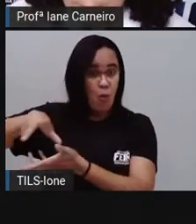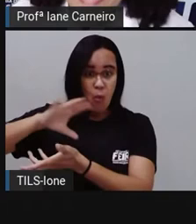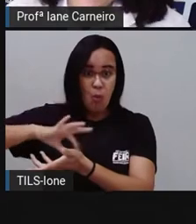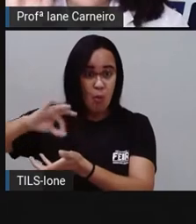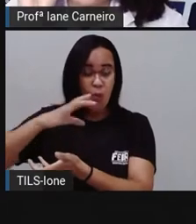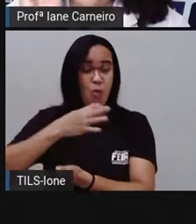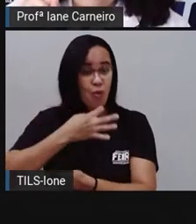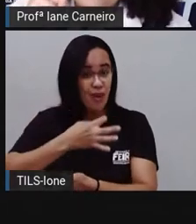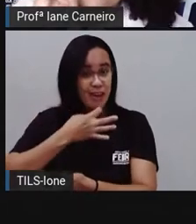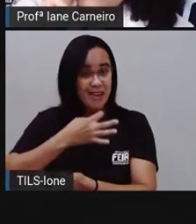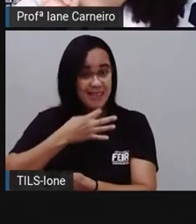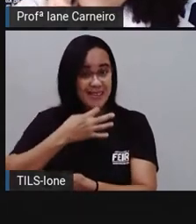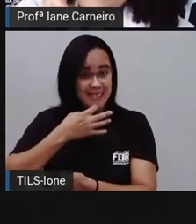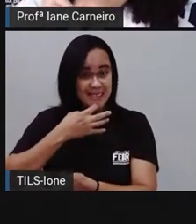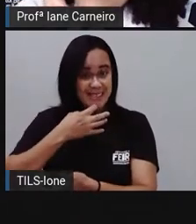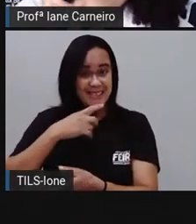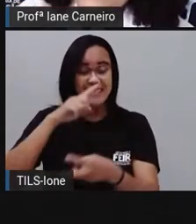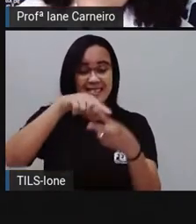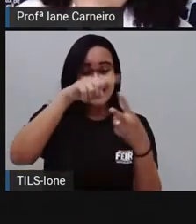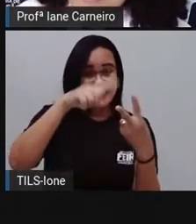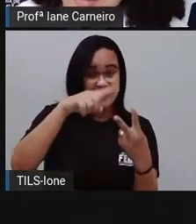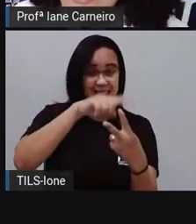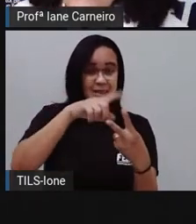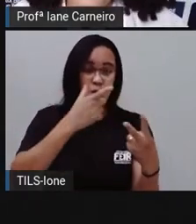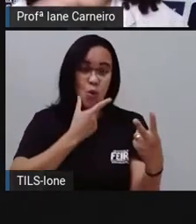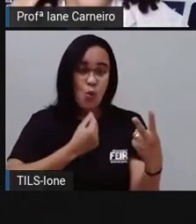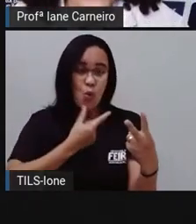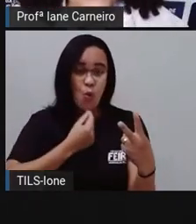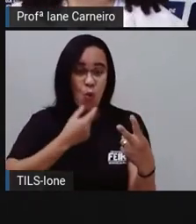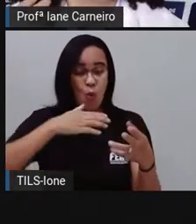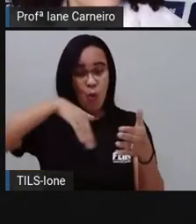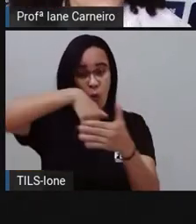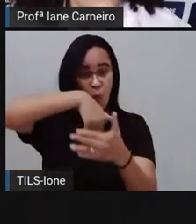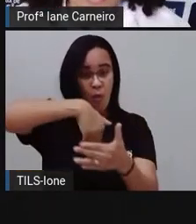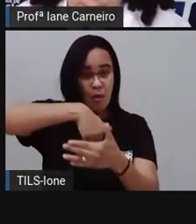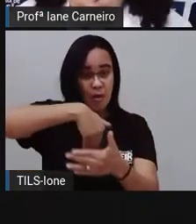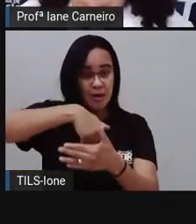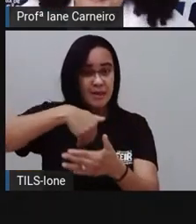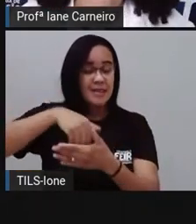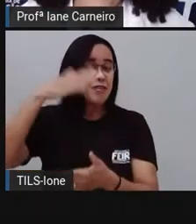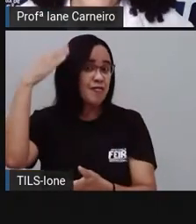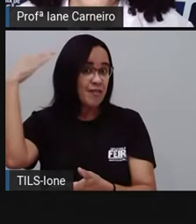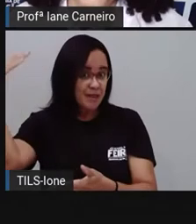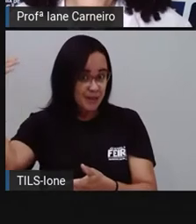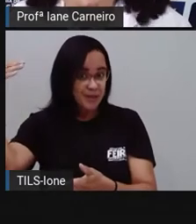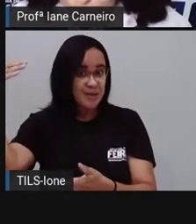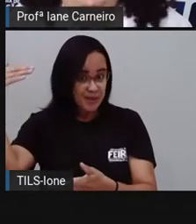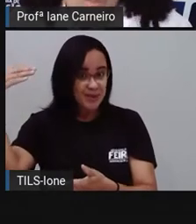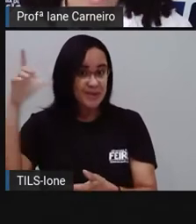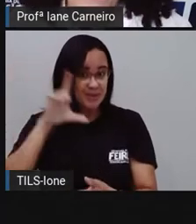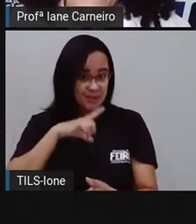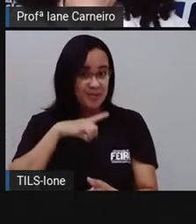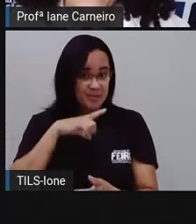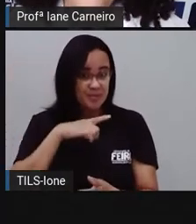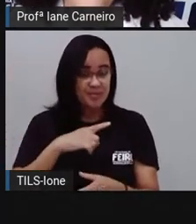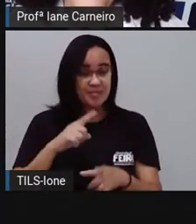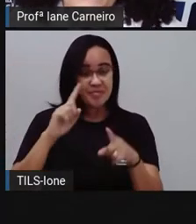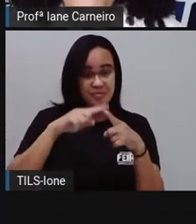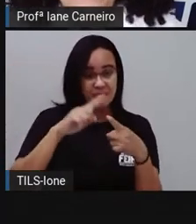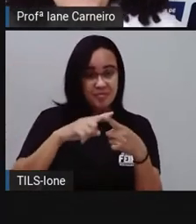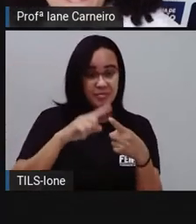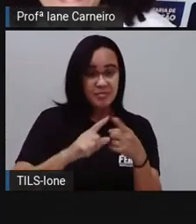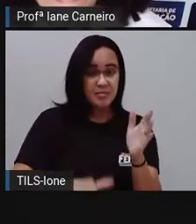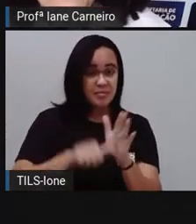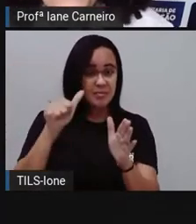Pro trouxe aqui dois jogadores de futebol, famosos, bem famosos, ó. O primeiro foi,